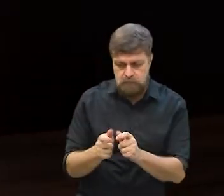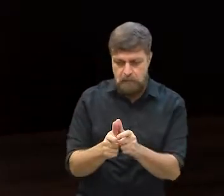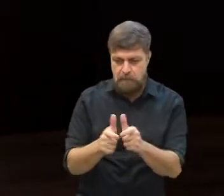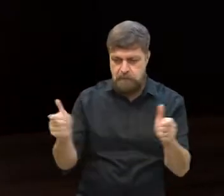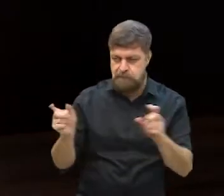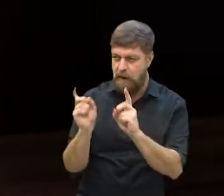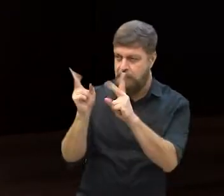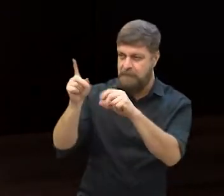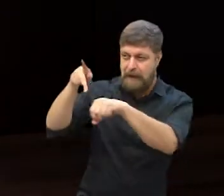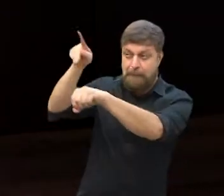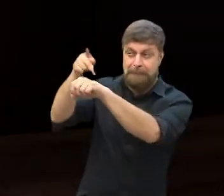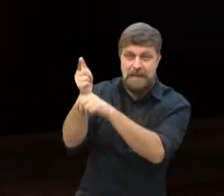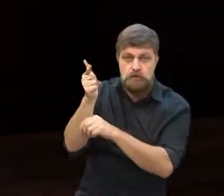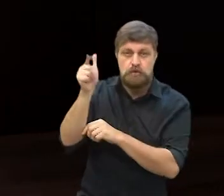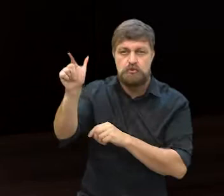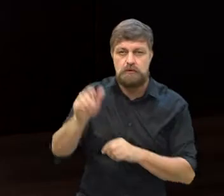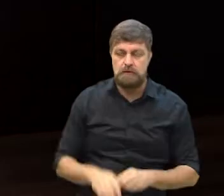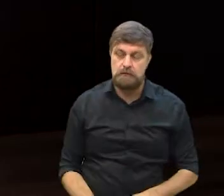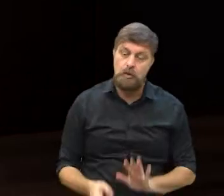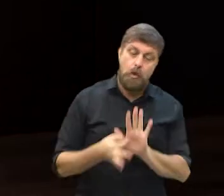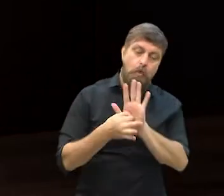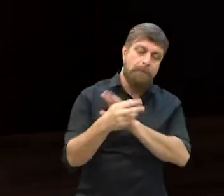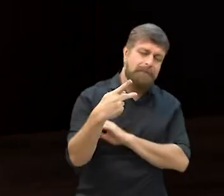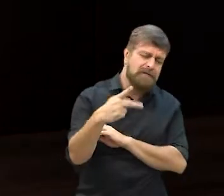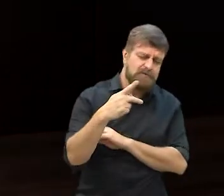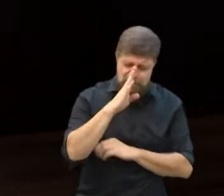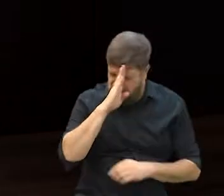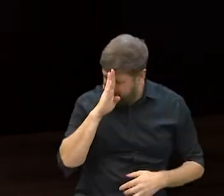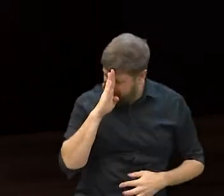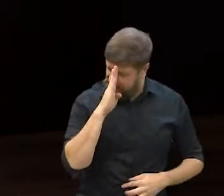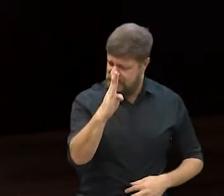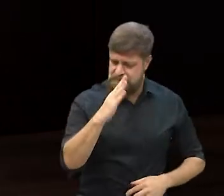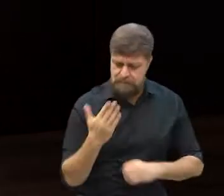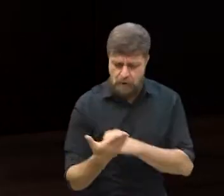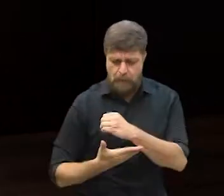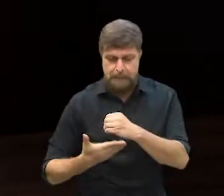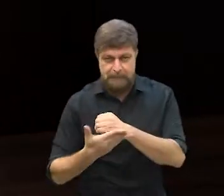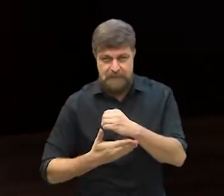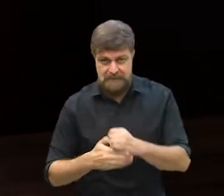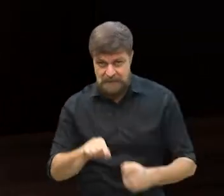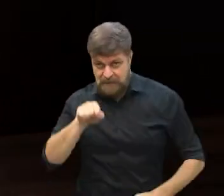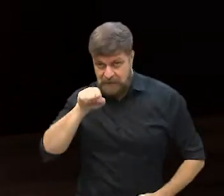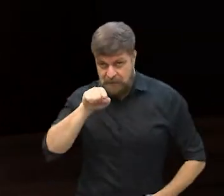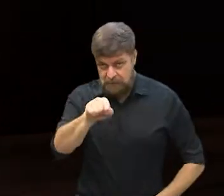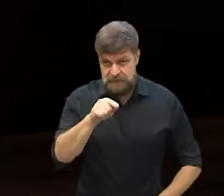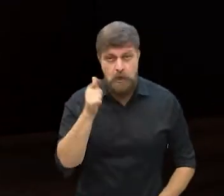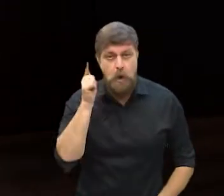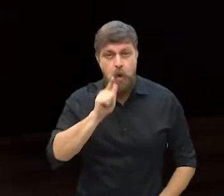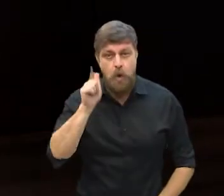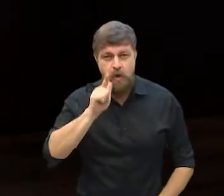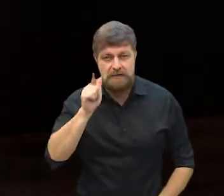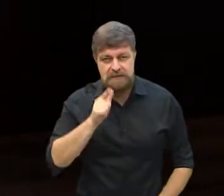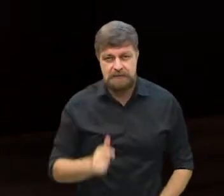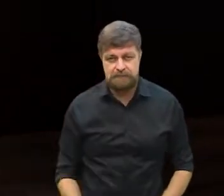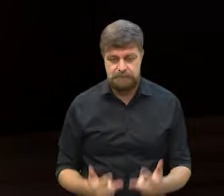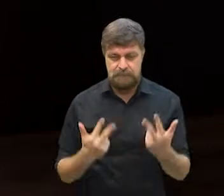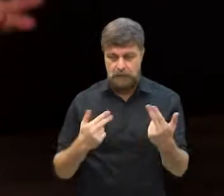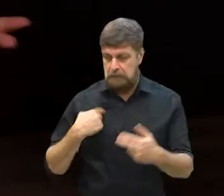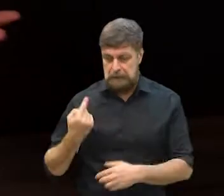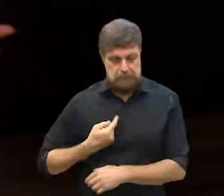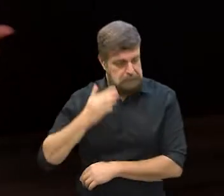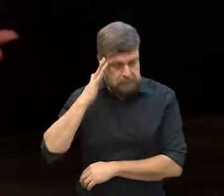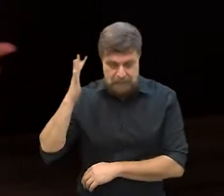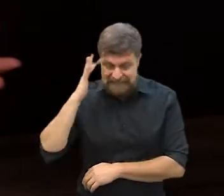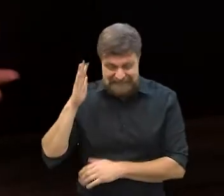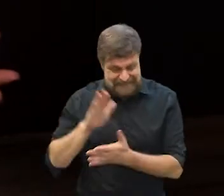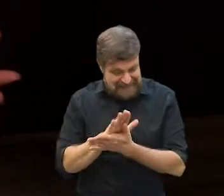Gustavo, o que foi, na sua opinião, primordial para que vocês chegassem, até como você disse, nem